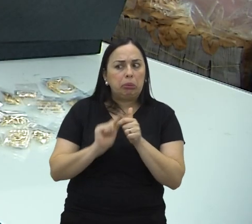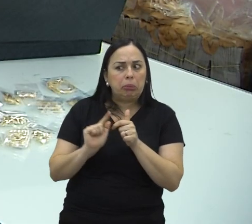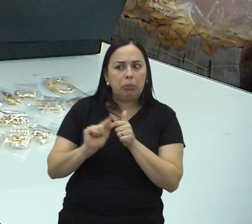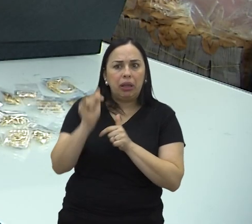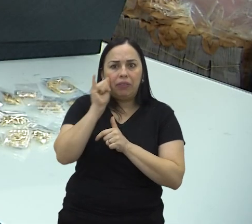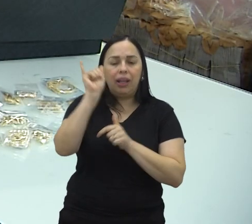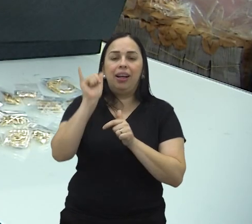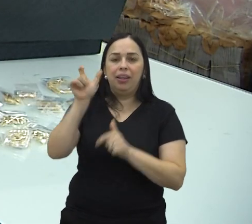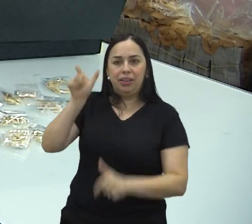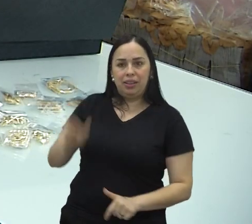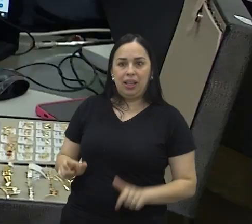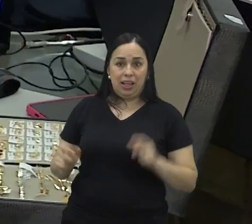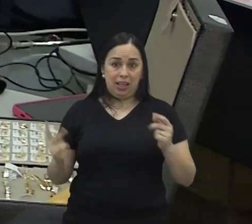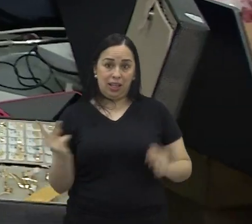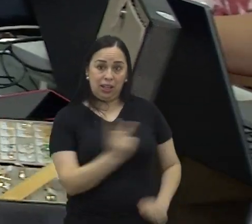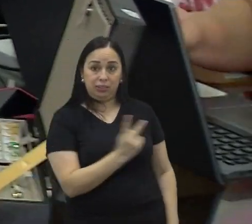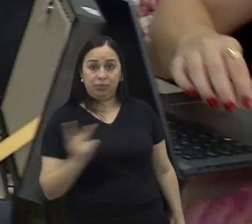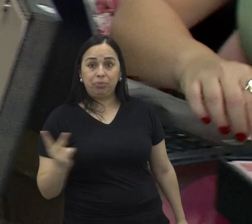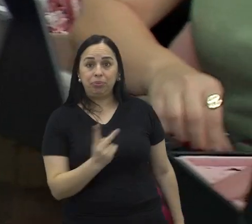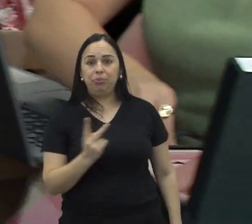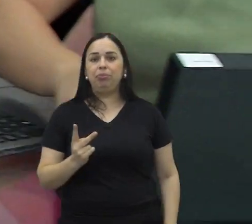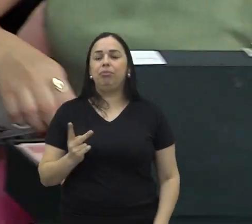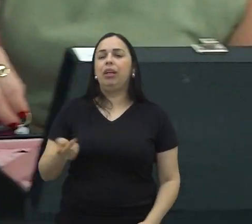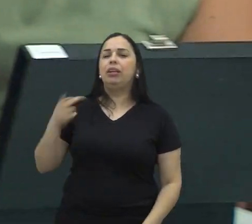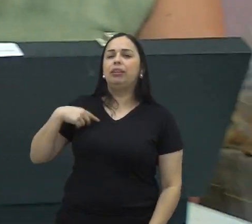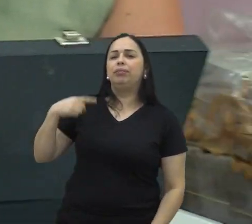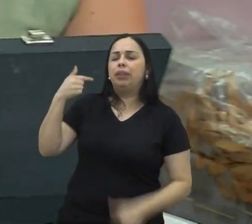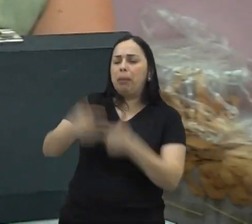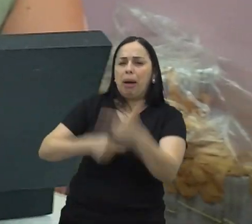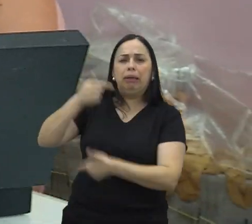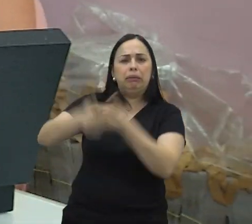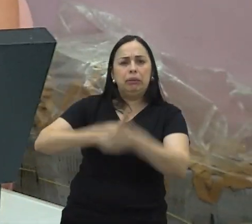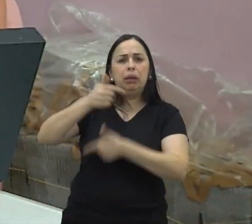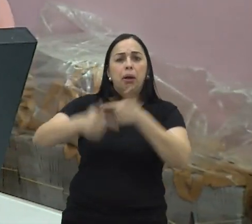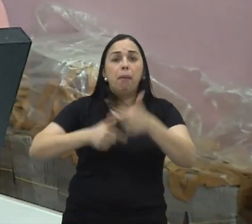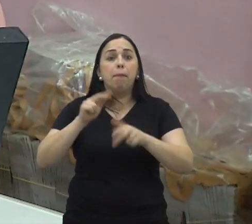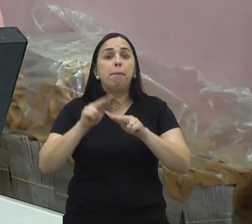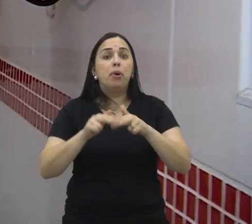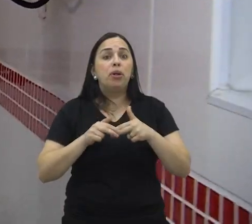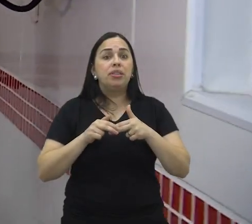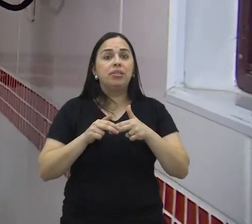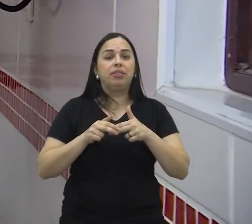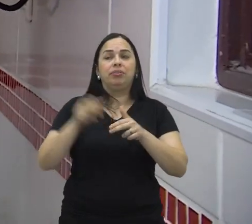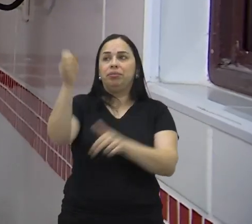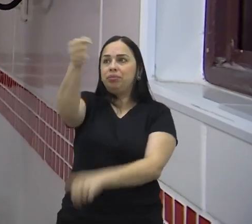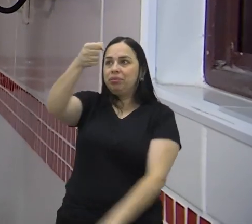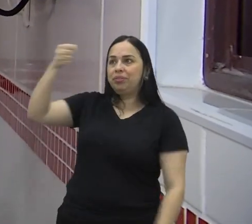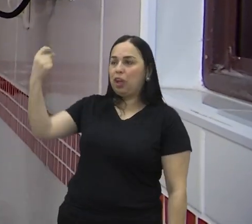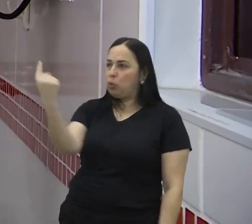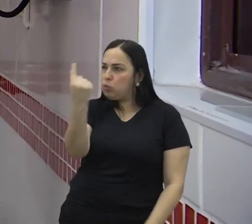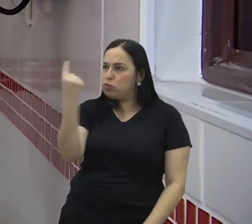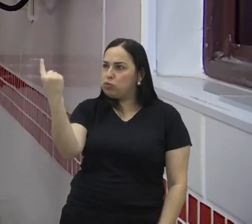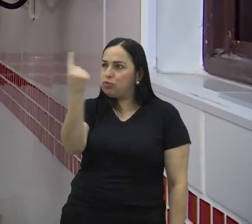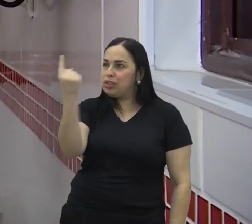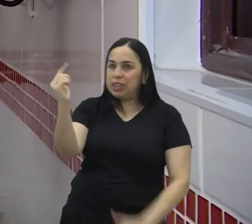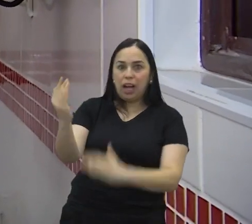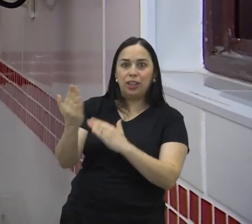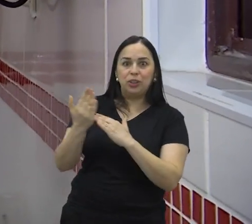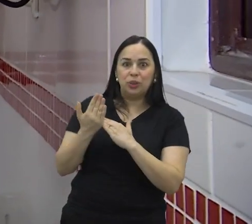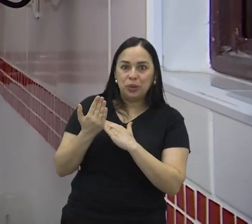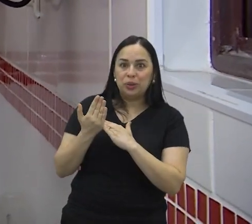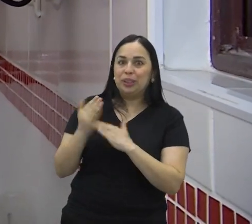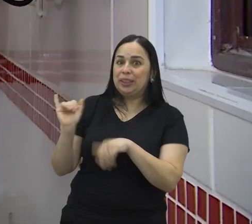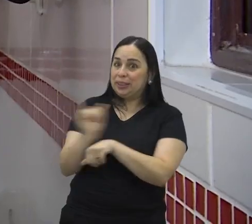encontre outras soluções. A Bruna e a Rose, por exemplo, têm uma rotina corrida. Por isso, tem o micro-ondas como